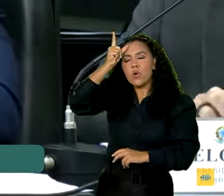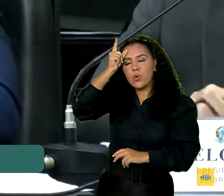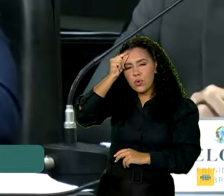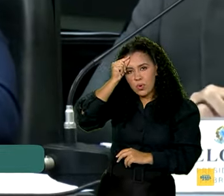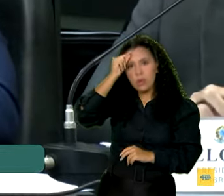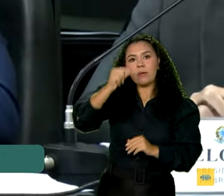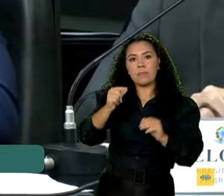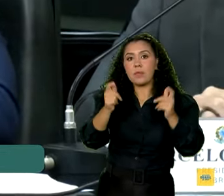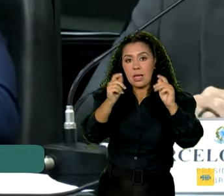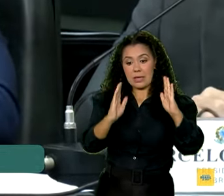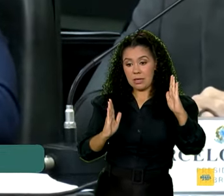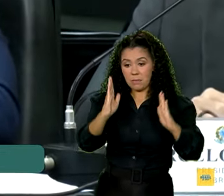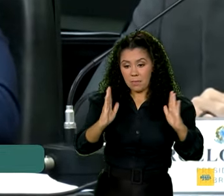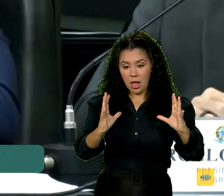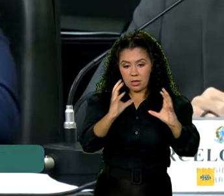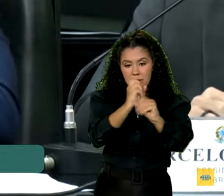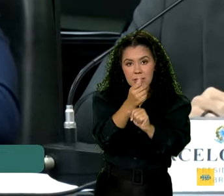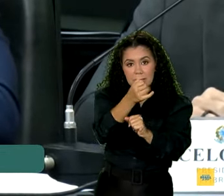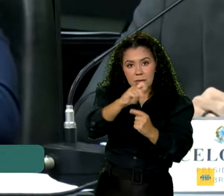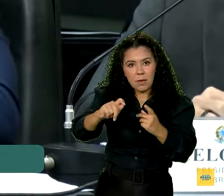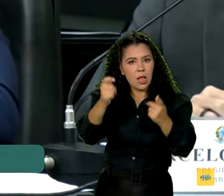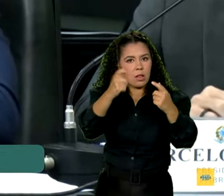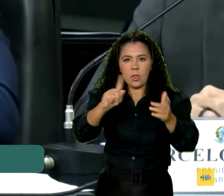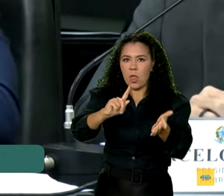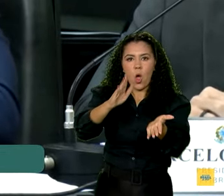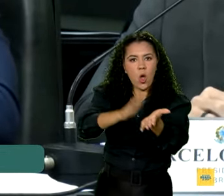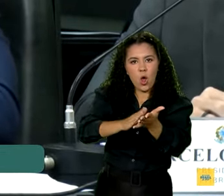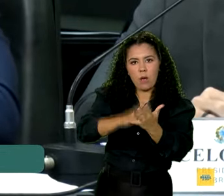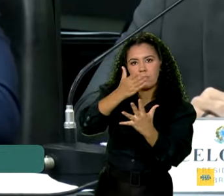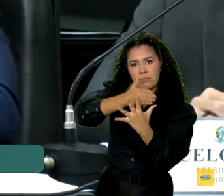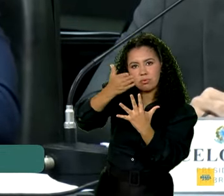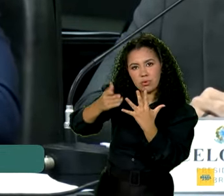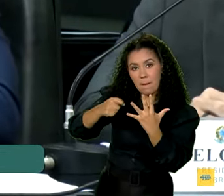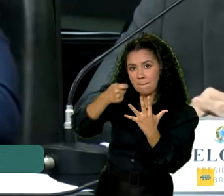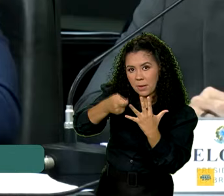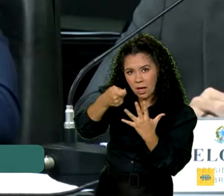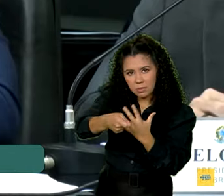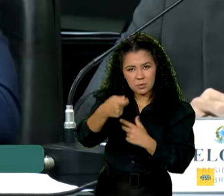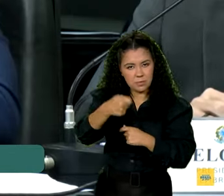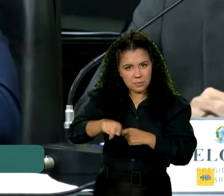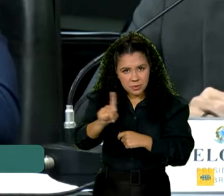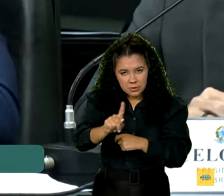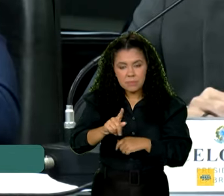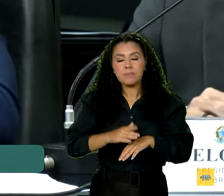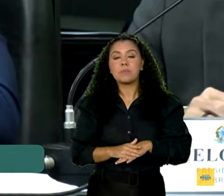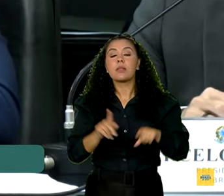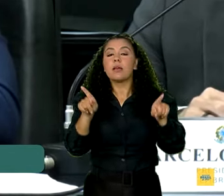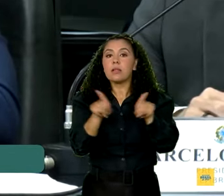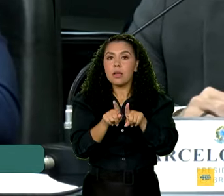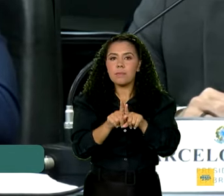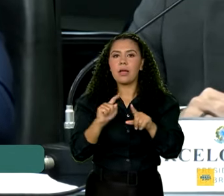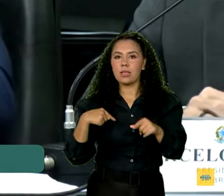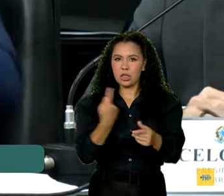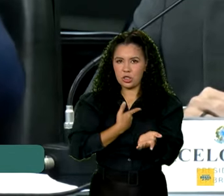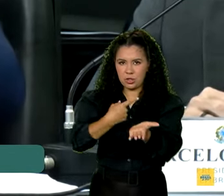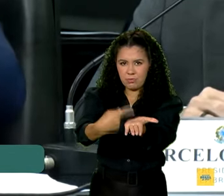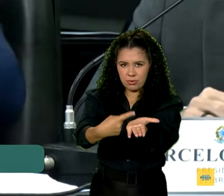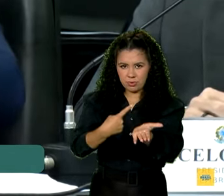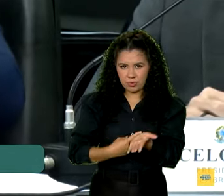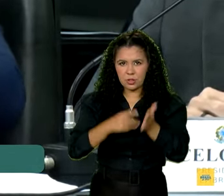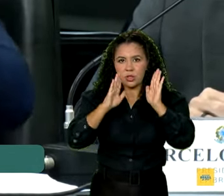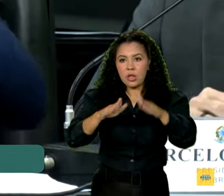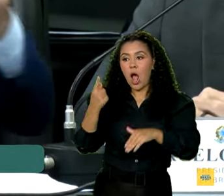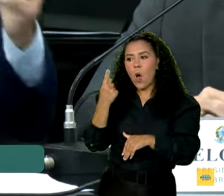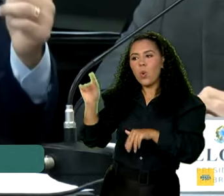durante esses 6 meses não será cobrado as parcelas. E também, conforme nós conversamos, governador, na